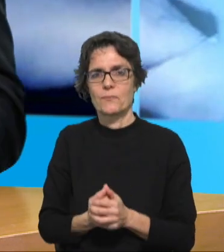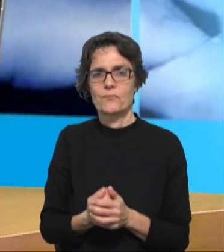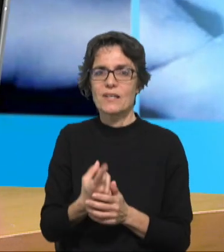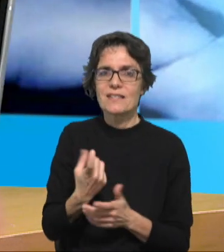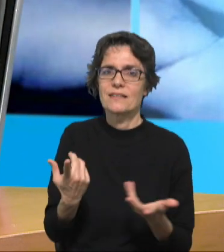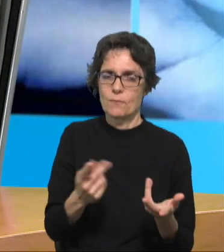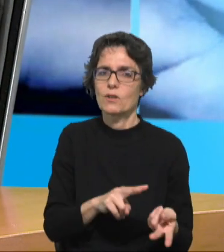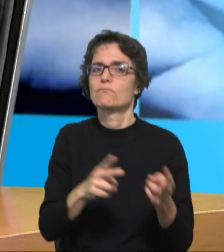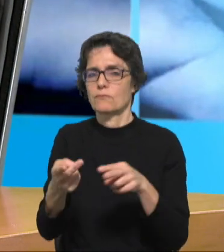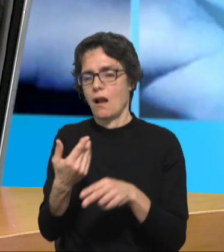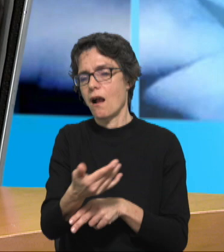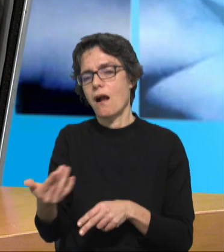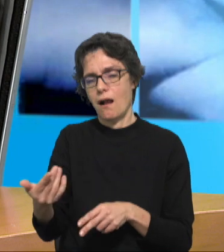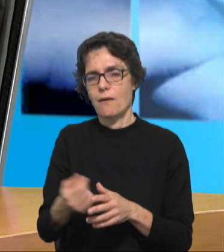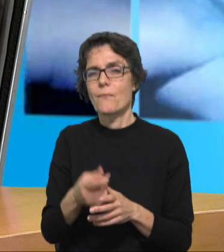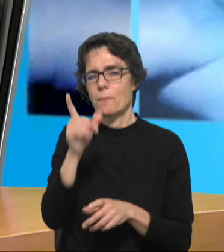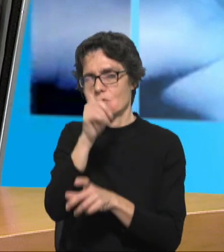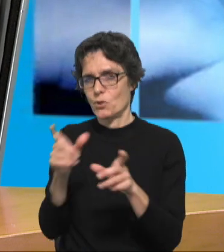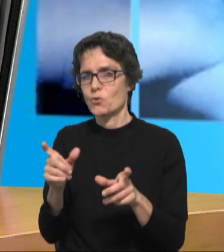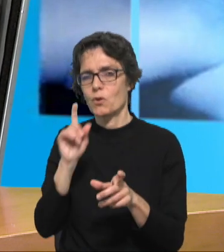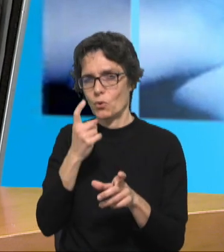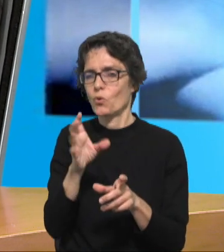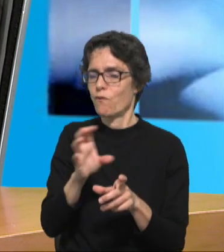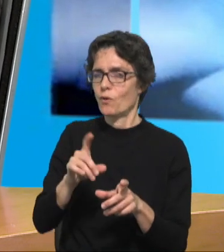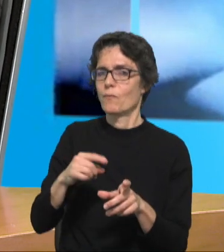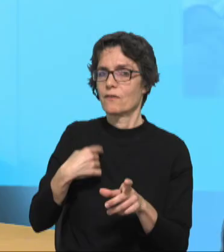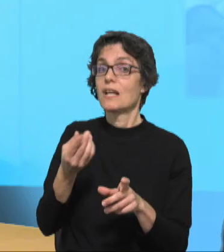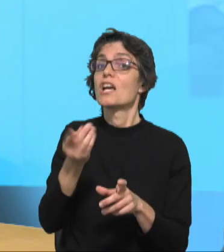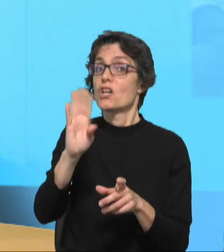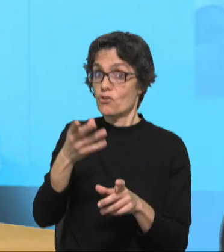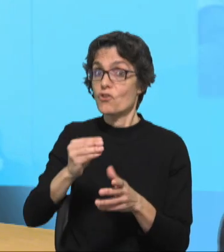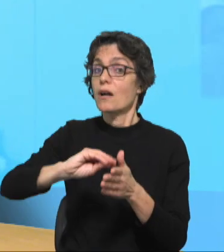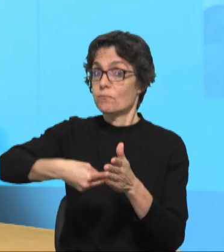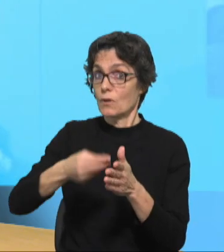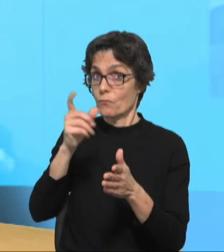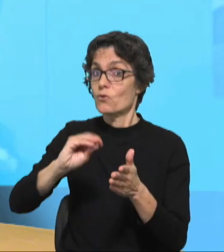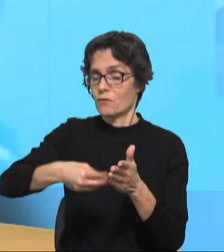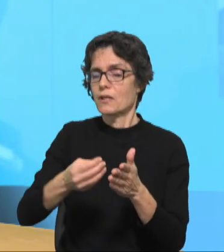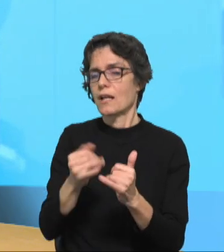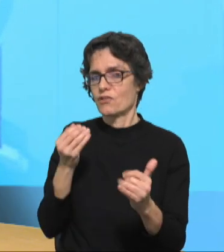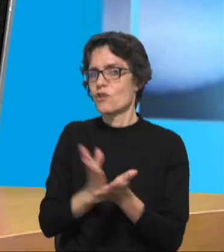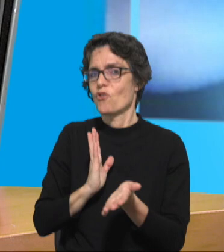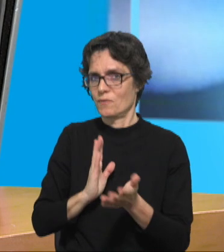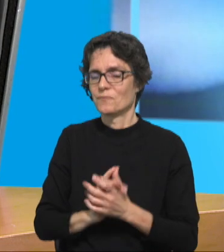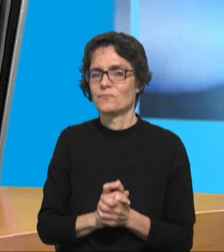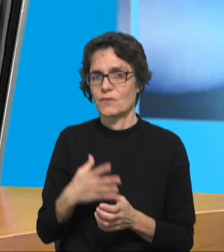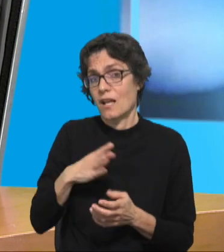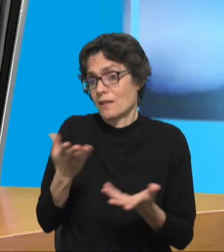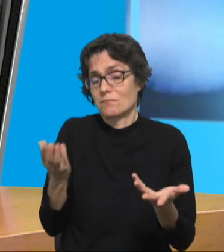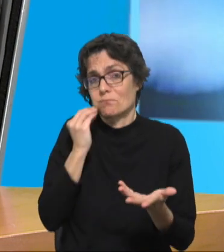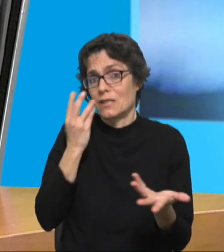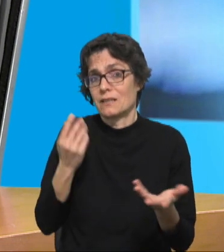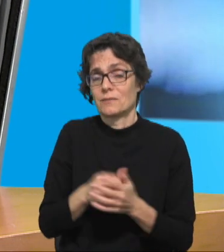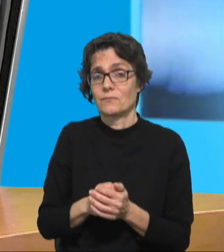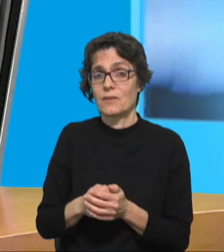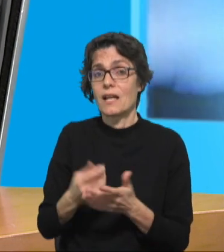essa transformação até em termos dos leitores. Já tem assinantes a receber a edição digital. Já temos assinantes a receber a edição digital e cada vez mais a solicitar